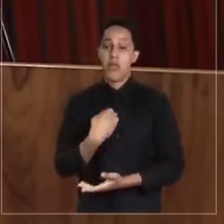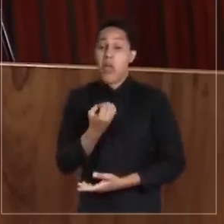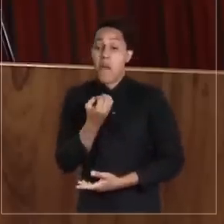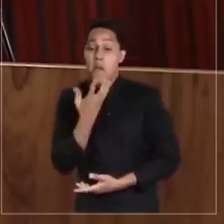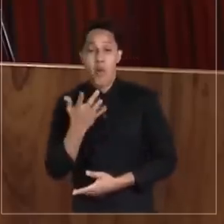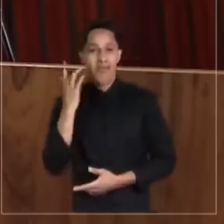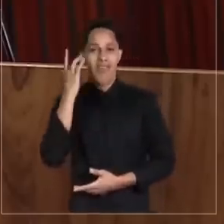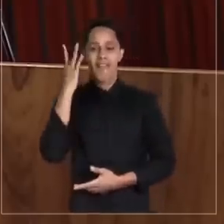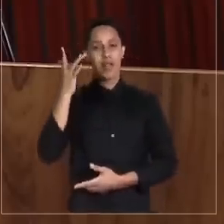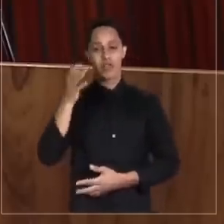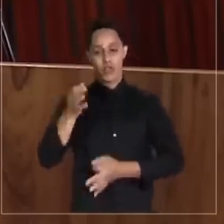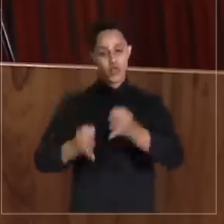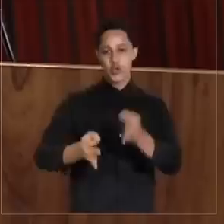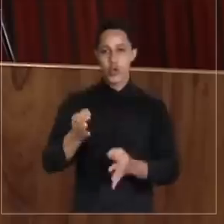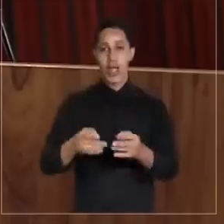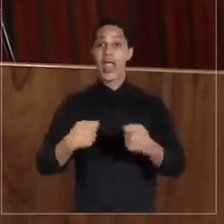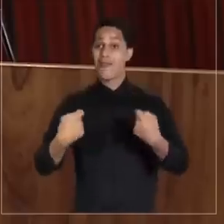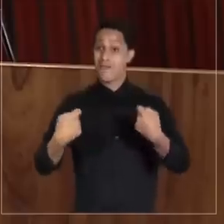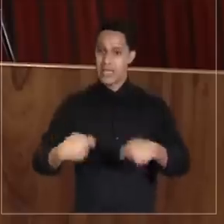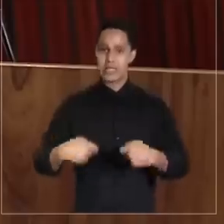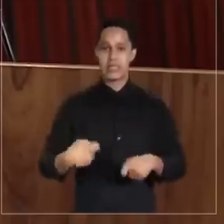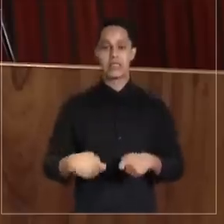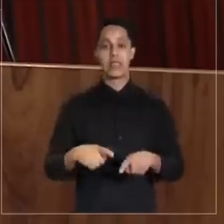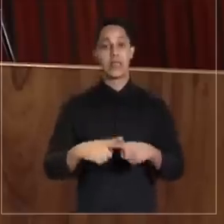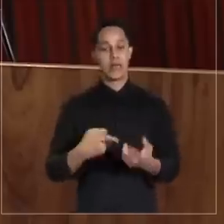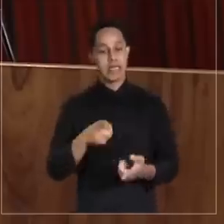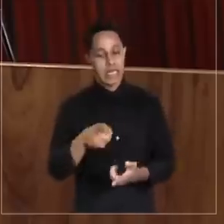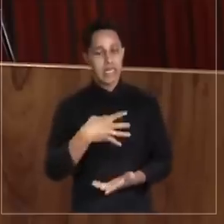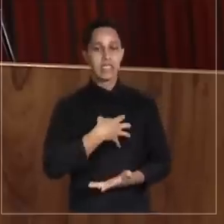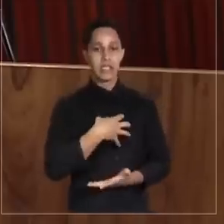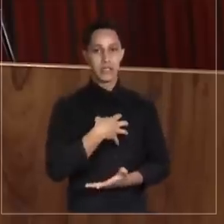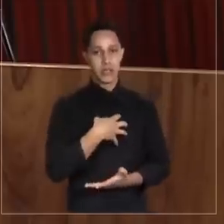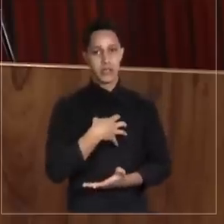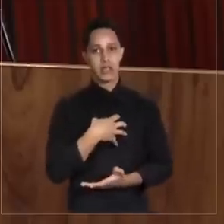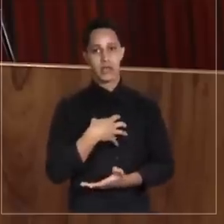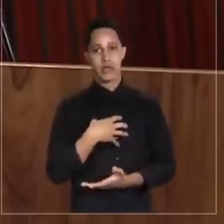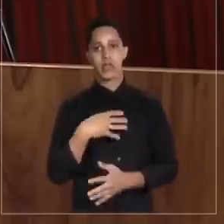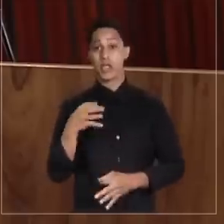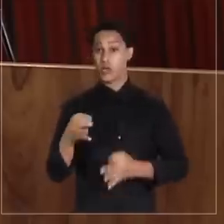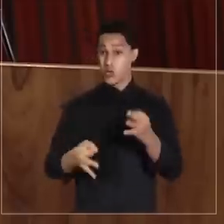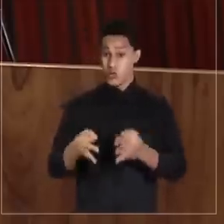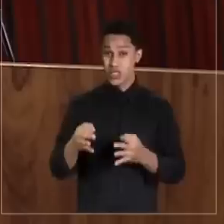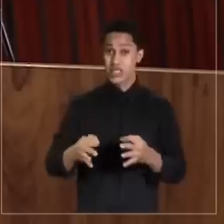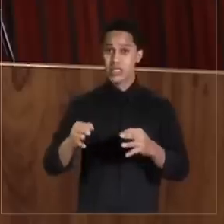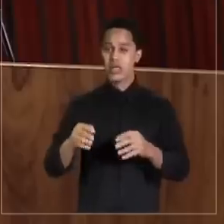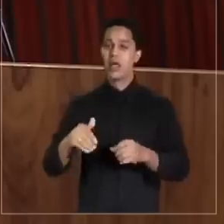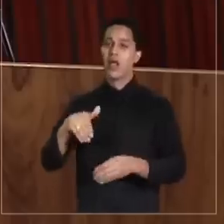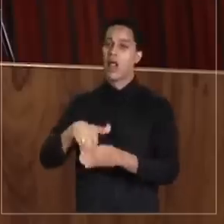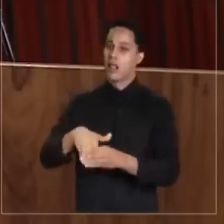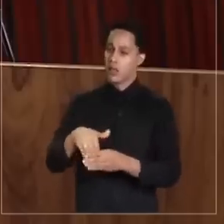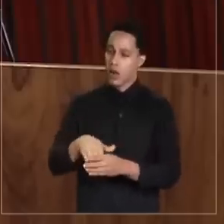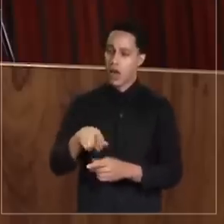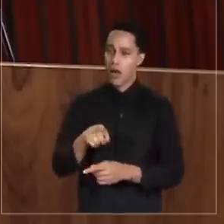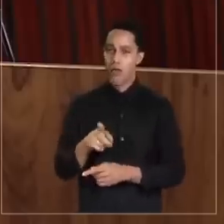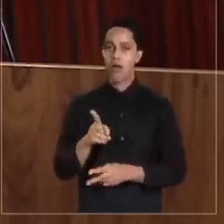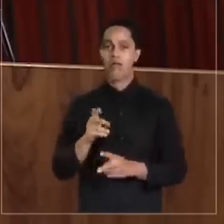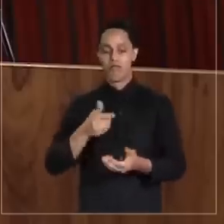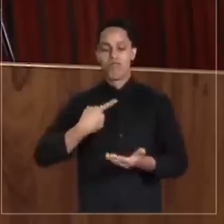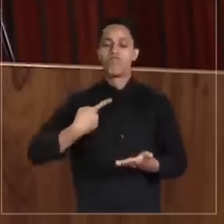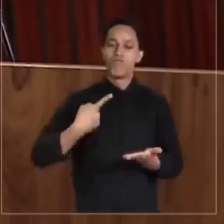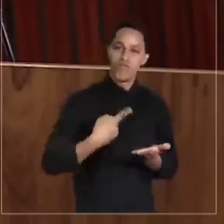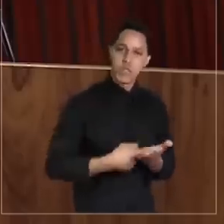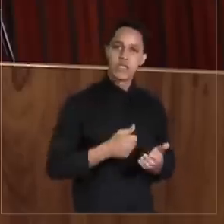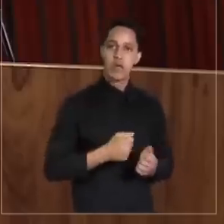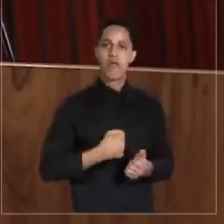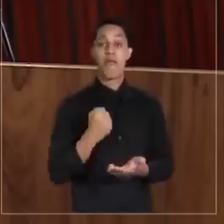boa nem fácil a função de julgar. Ela é necessária, e é neste sentido que a competência da justiça eleitoral é fixada e estamos